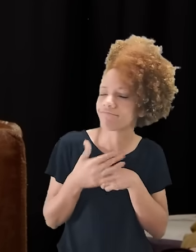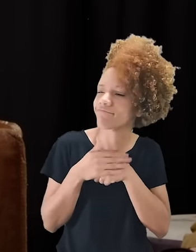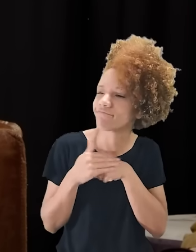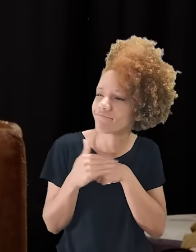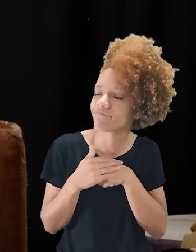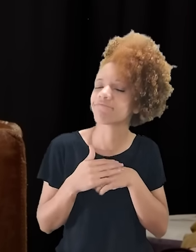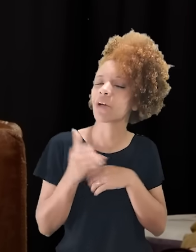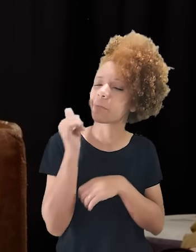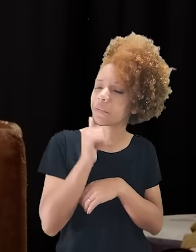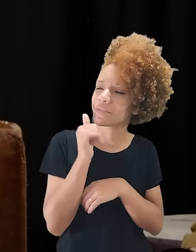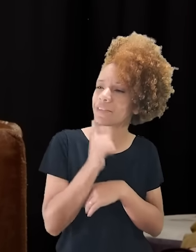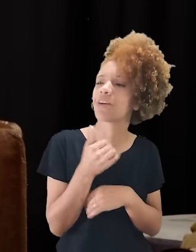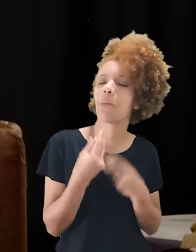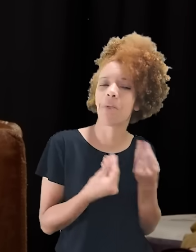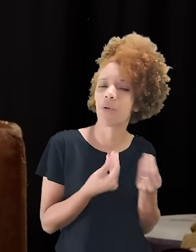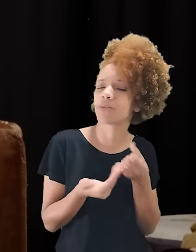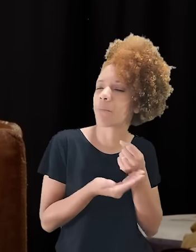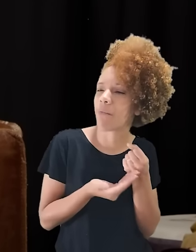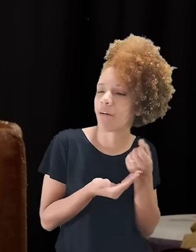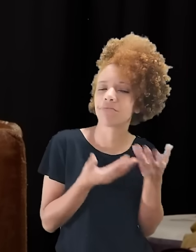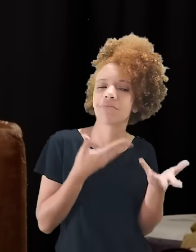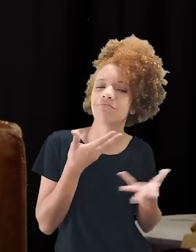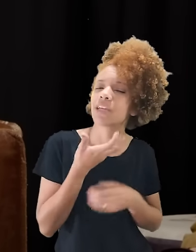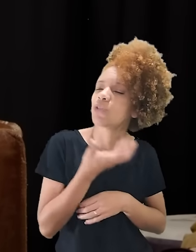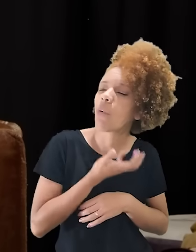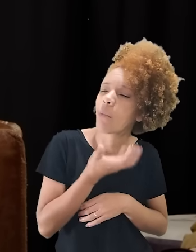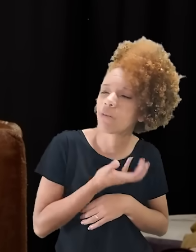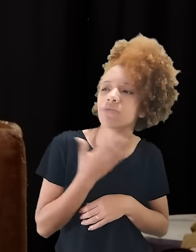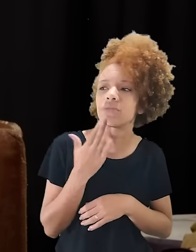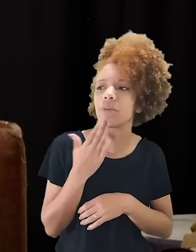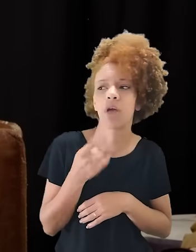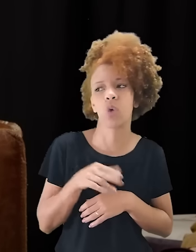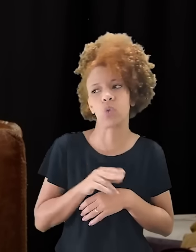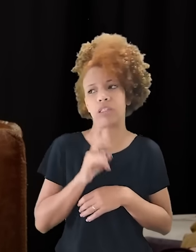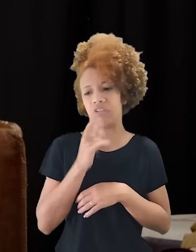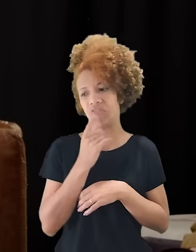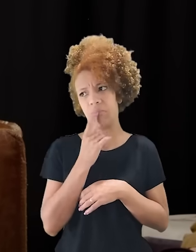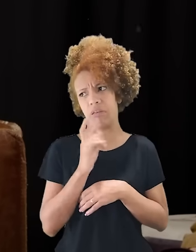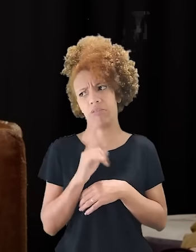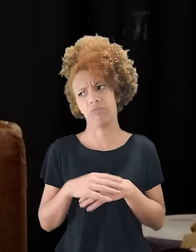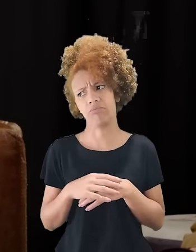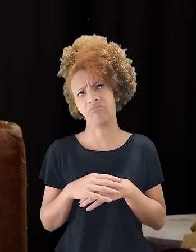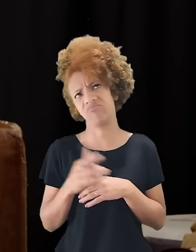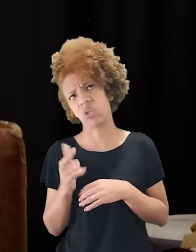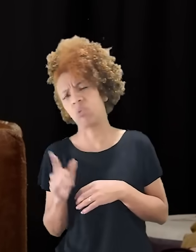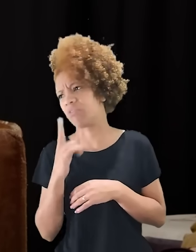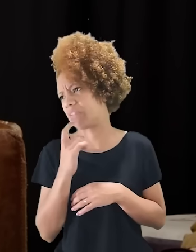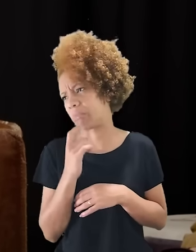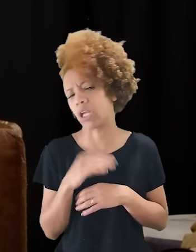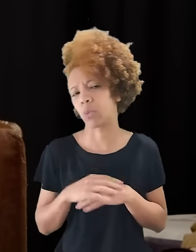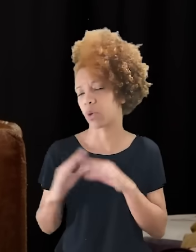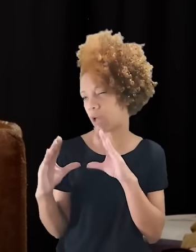sensibilidade uma feminilidade uma coisa mais barbia mais romântica sabe eu não usaria um vermelho um vermelho talvez eu